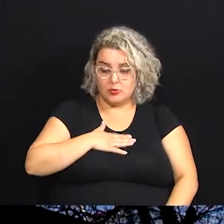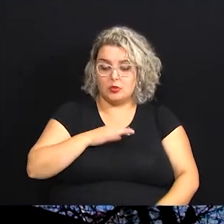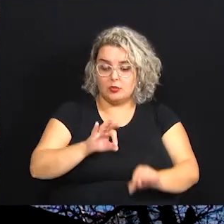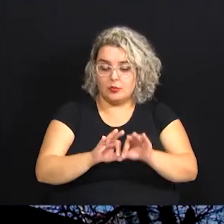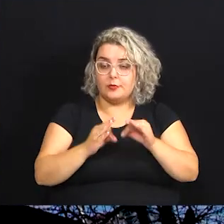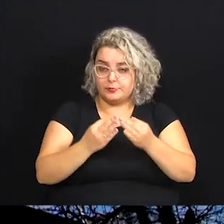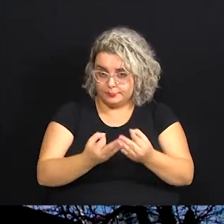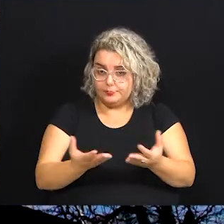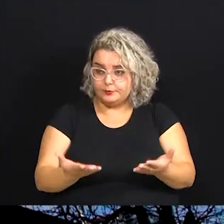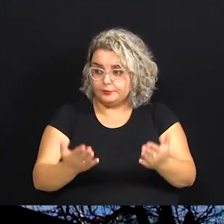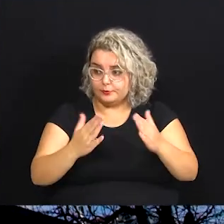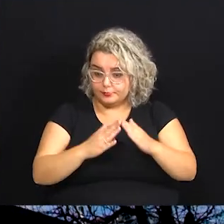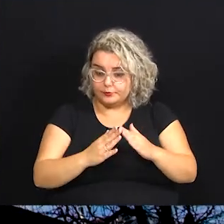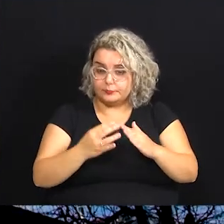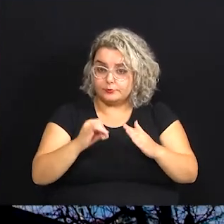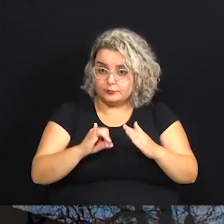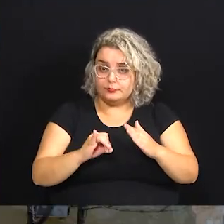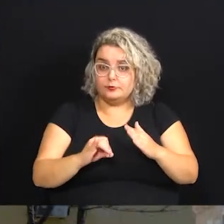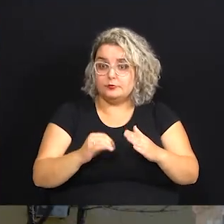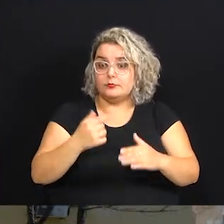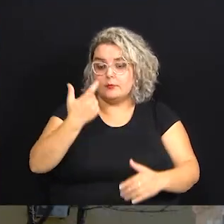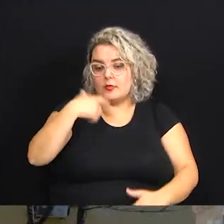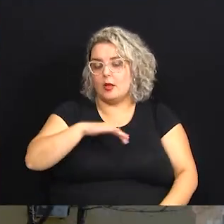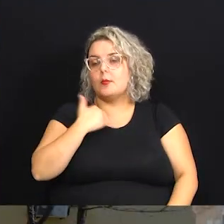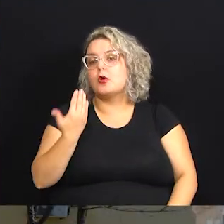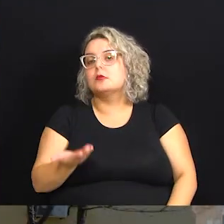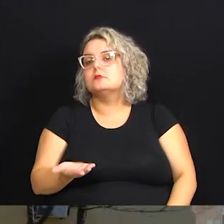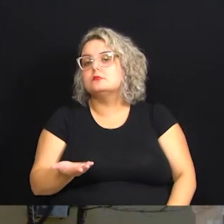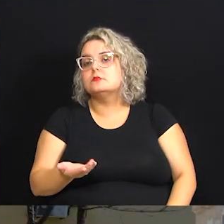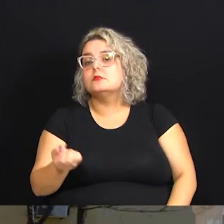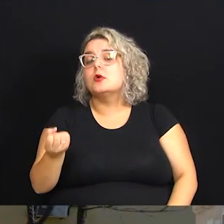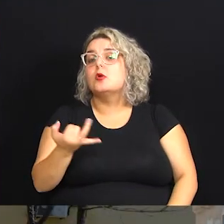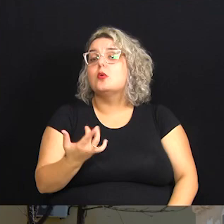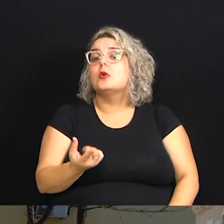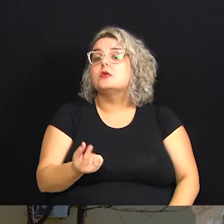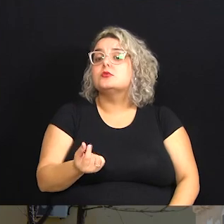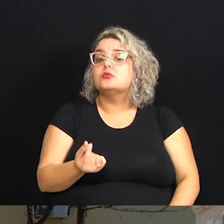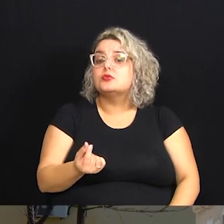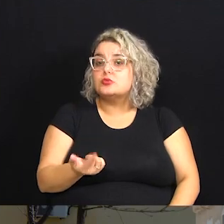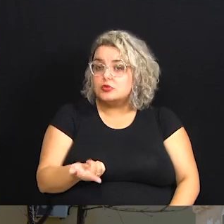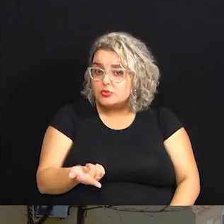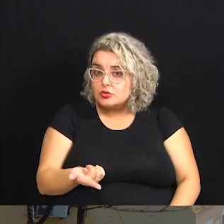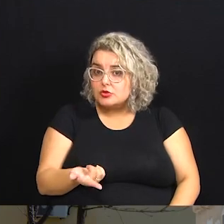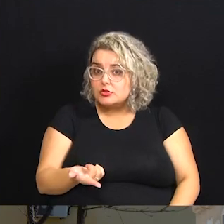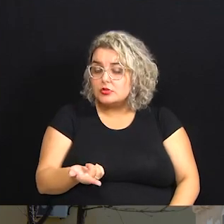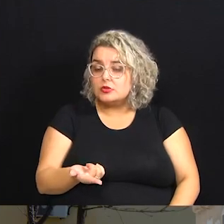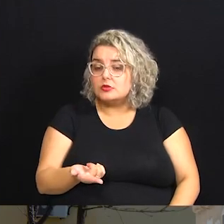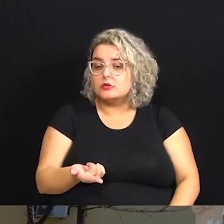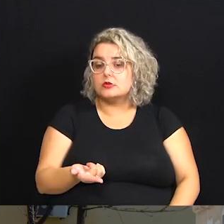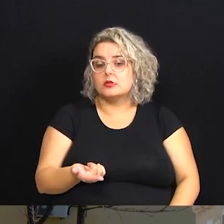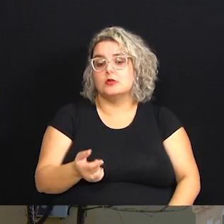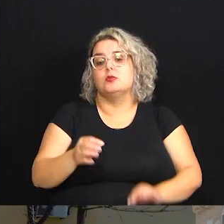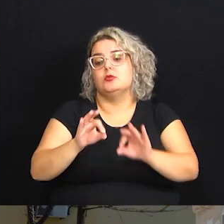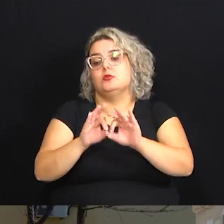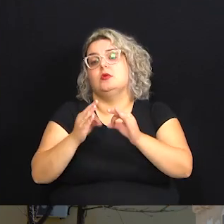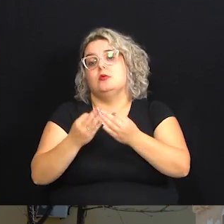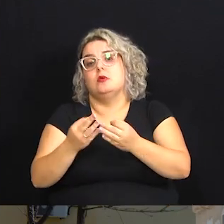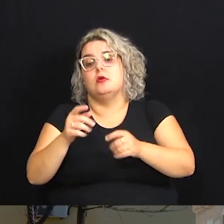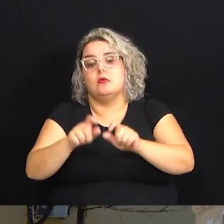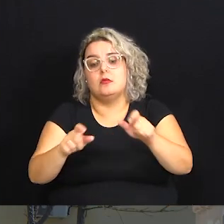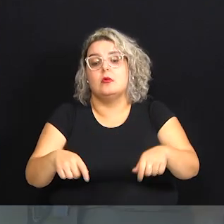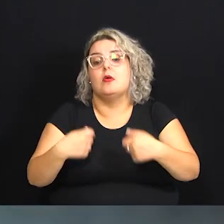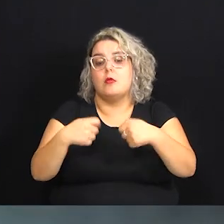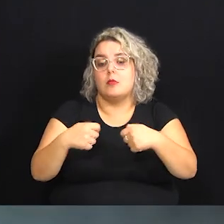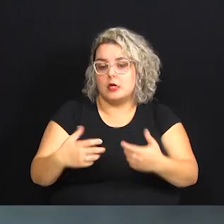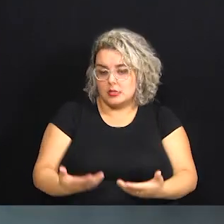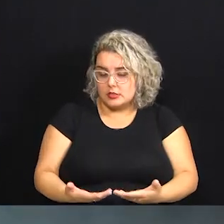ambiente familiar se eventualmente eu fizer falta? Quanto de dinheiro esses meus familiares, essas pessoas